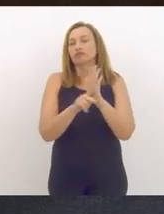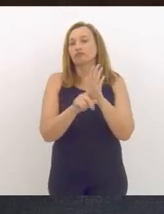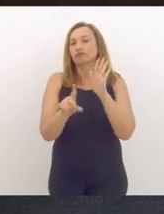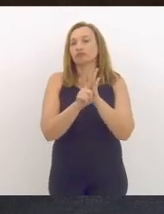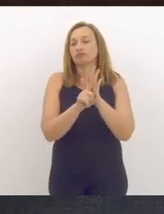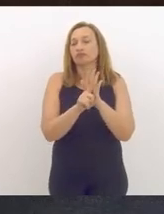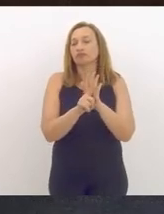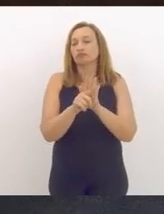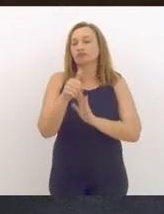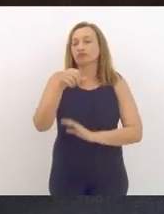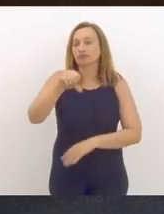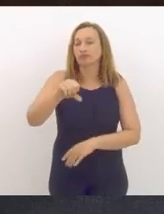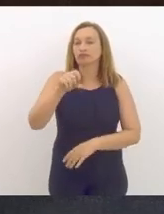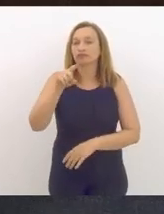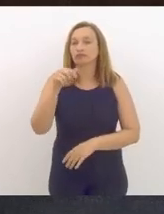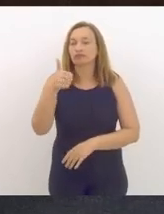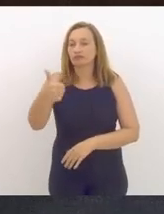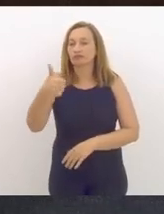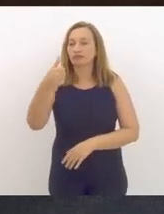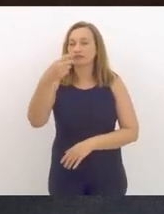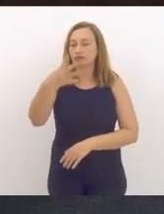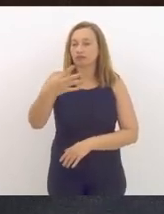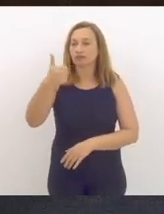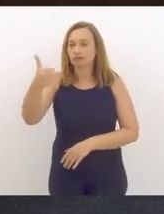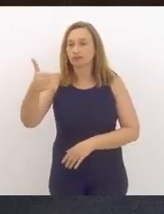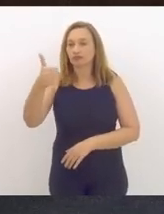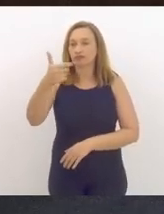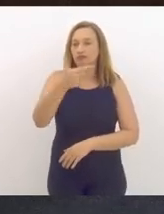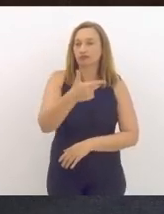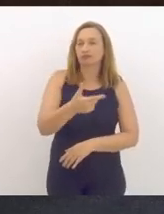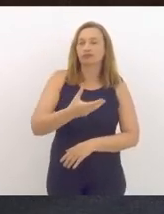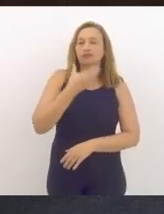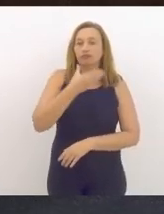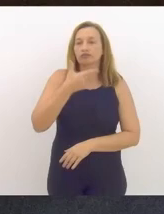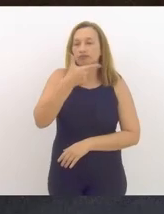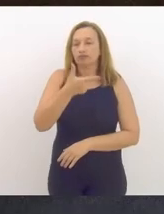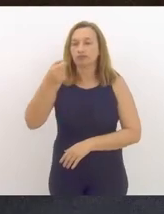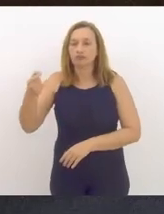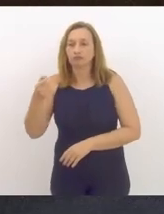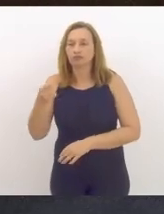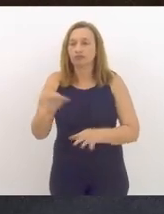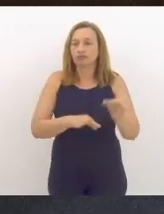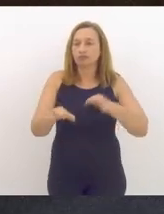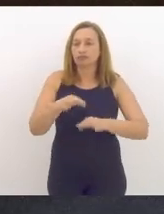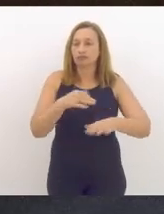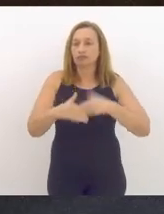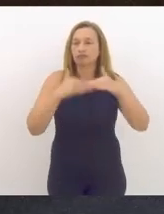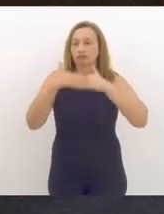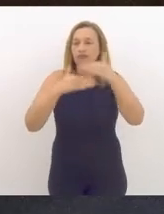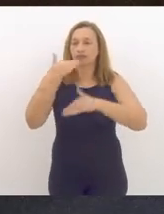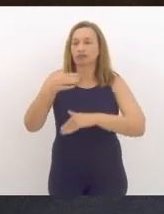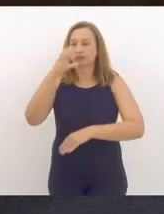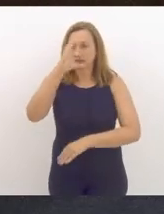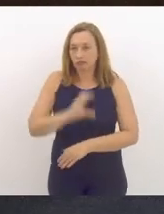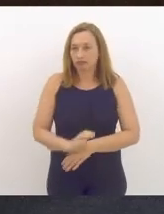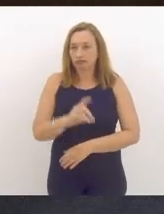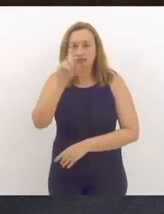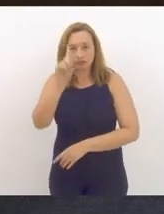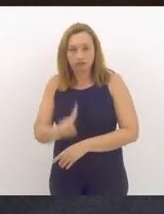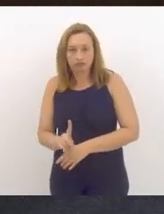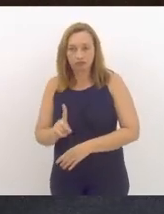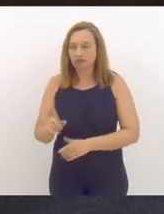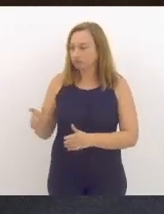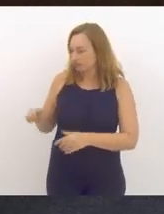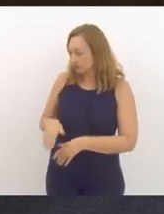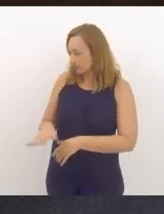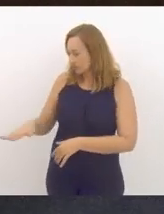Lei 9141, de dezembro de 2020, que é a lei que institui o Plano de Desenvolvimento, Cidadania e Direitos em Território de